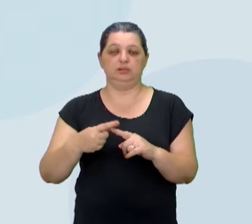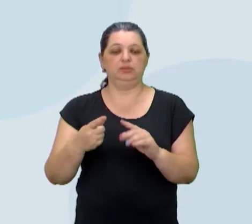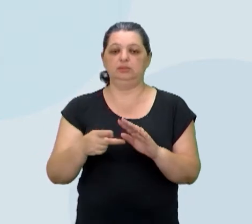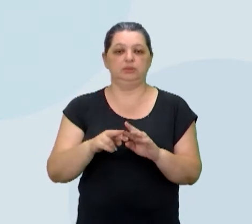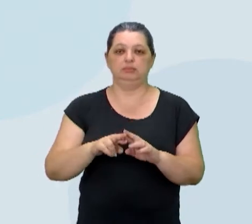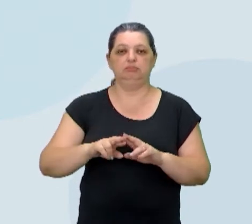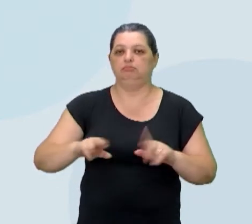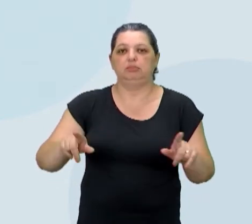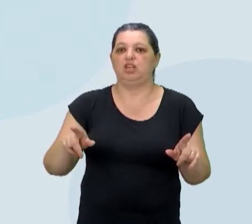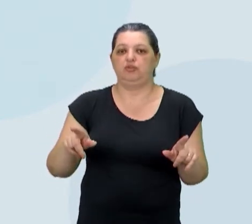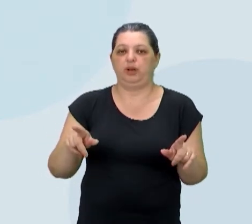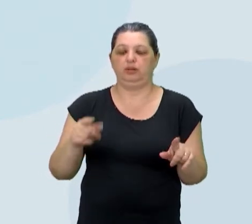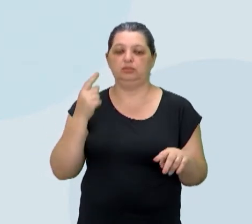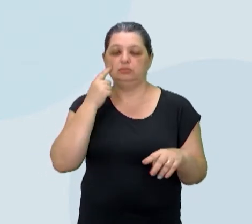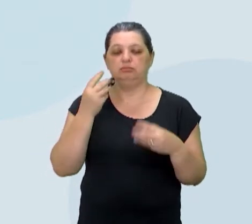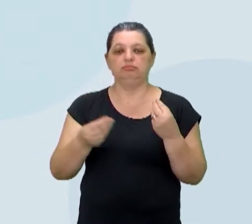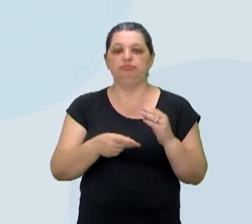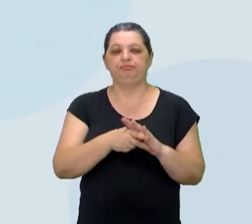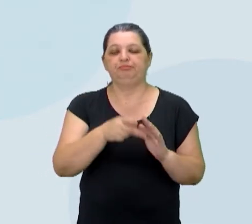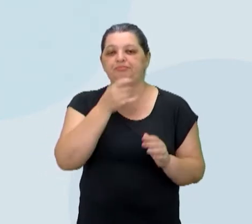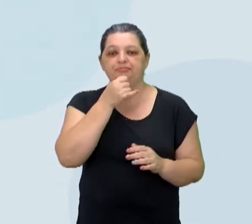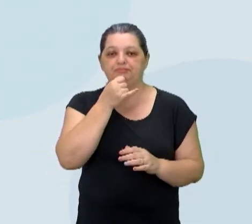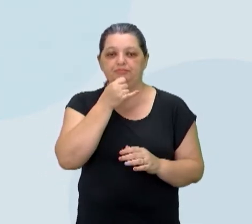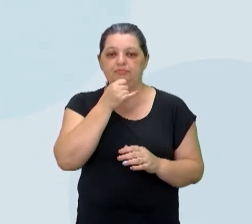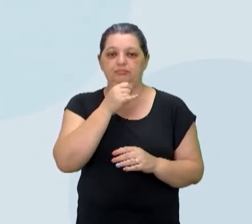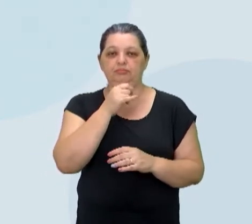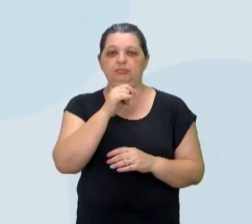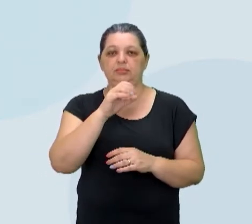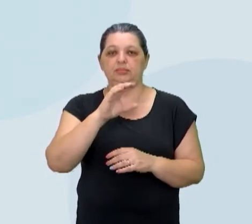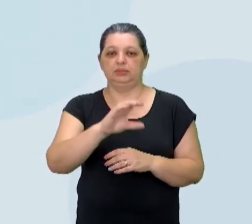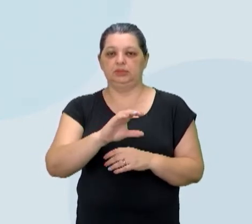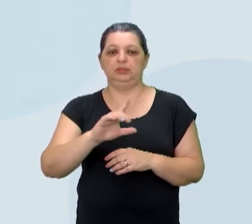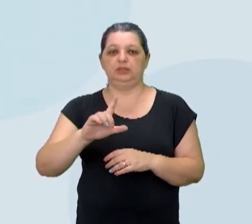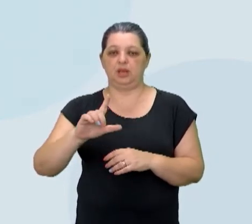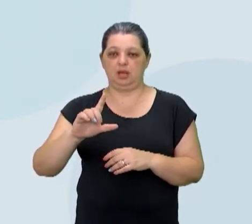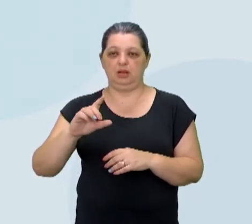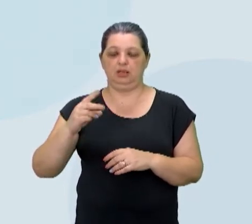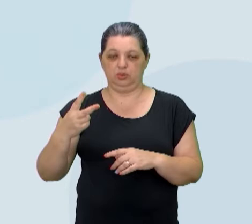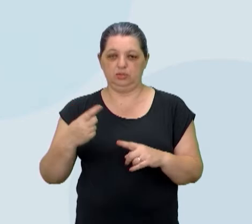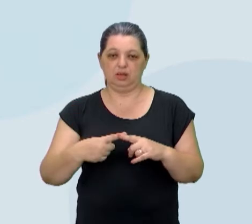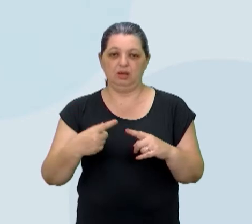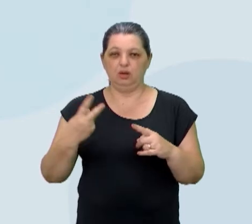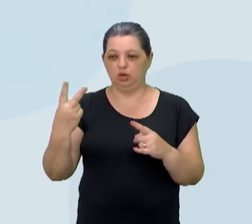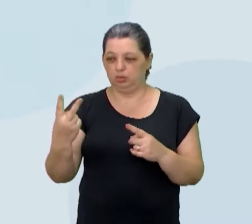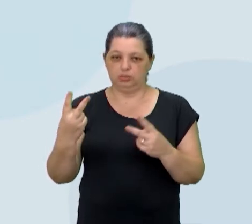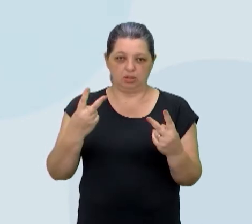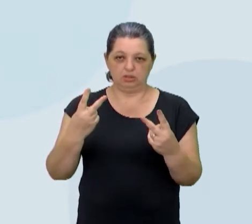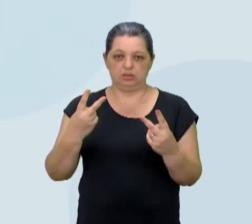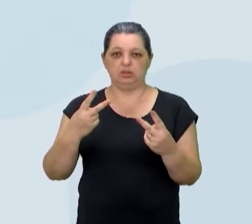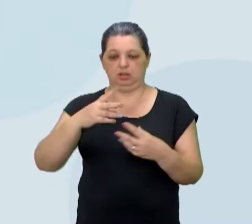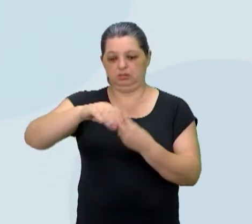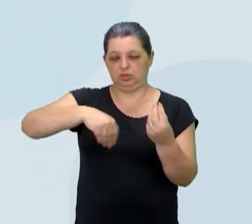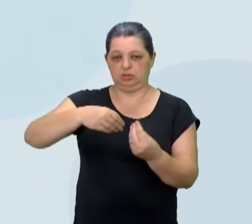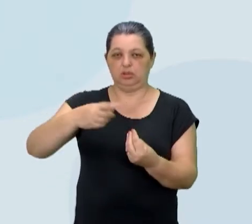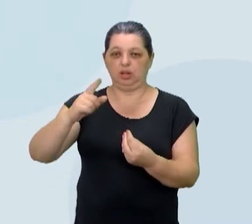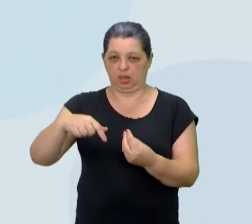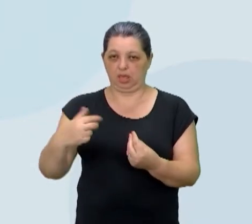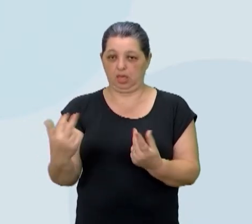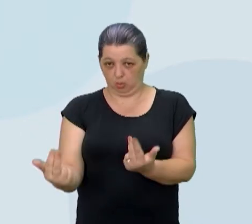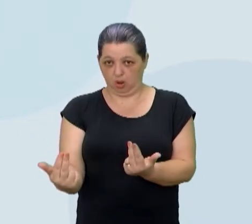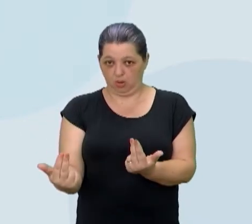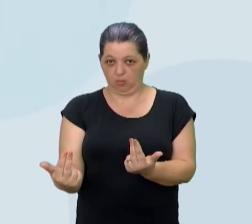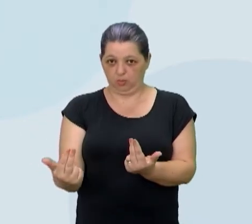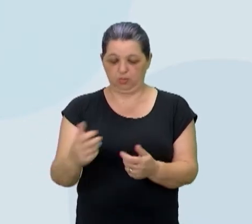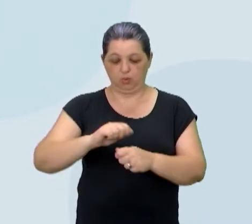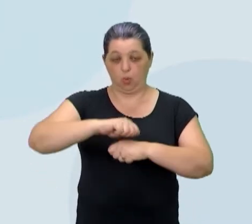formam. Por exemplo, se você tiver cloro com cloro, as duas substâncias são iguais, são dois átomos